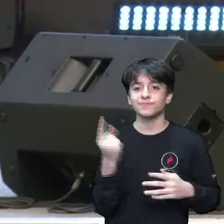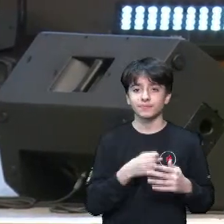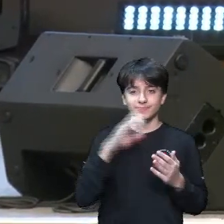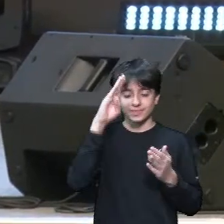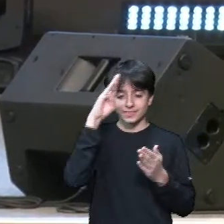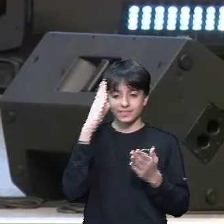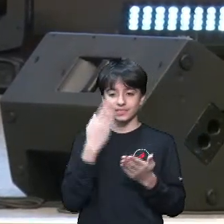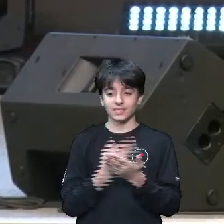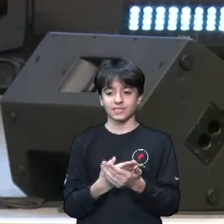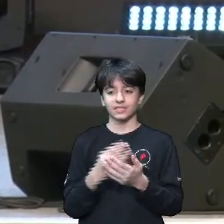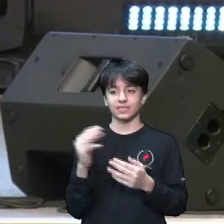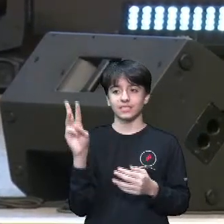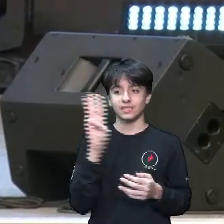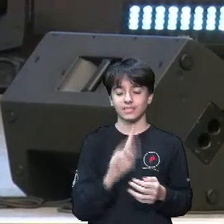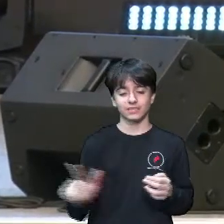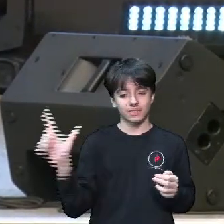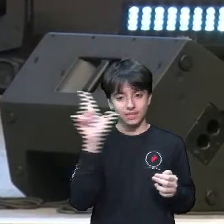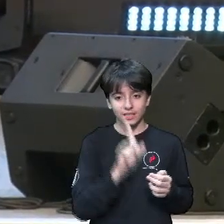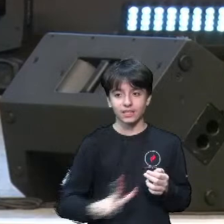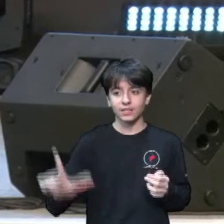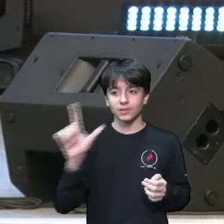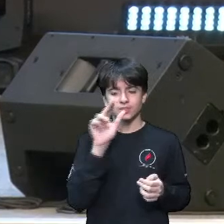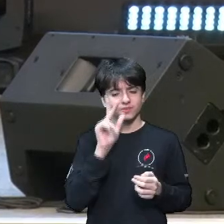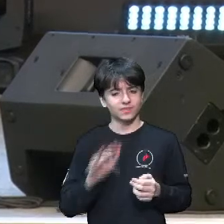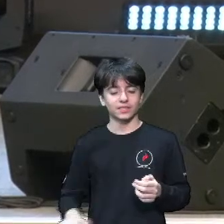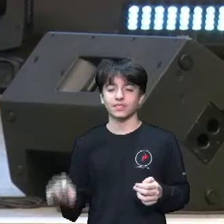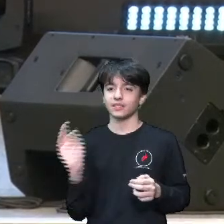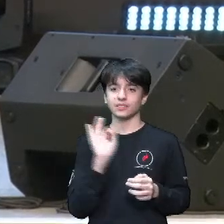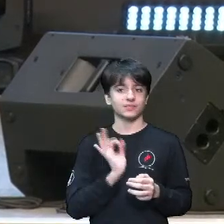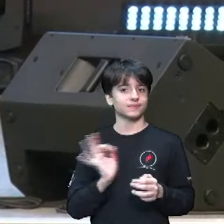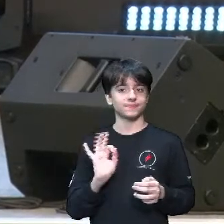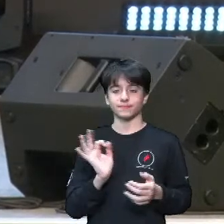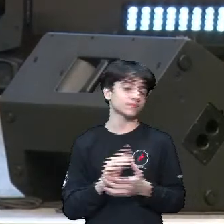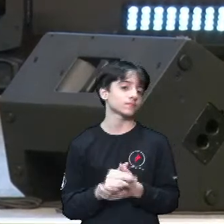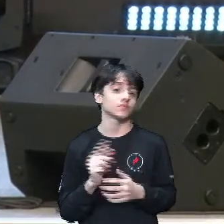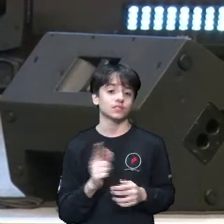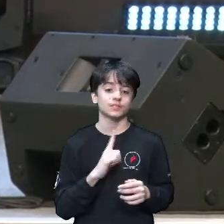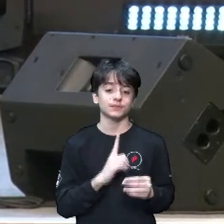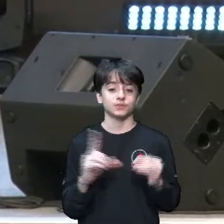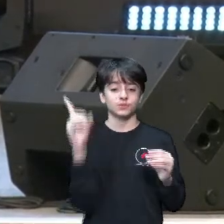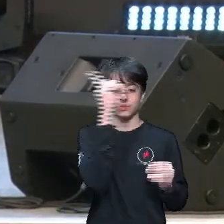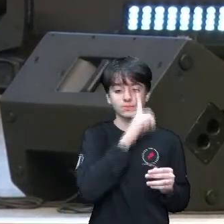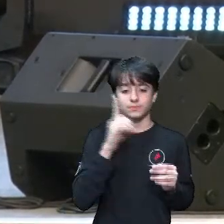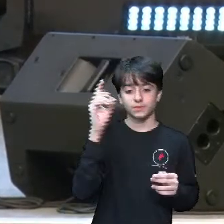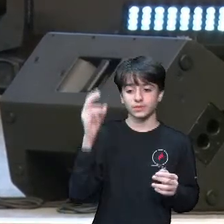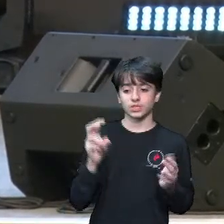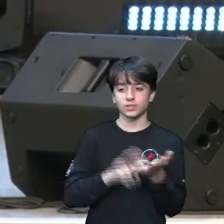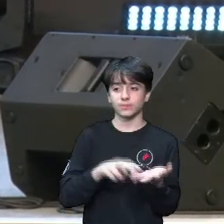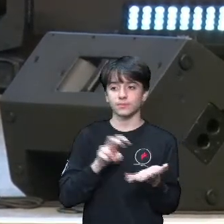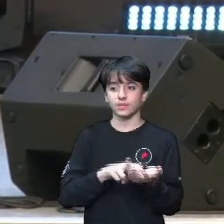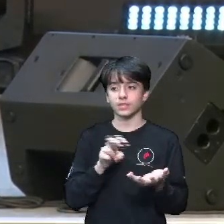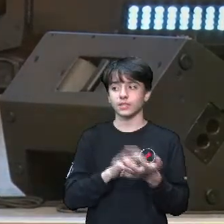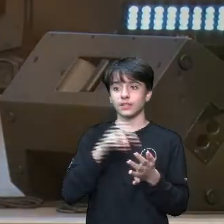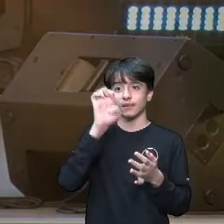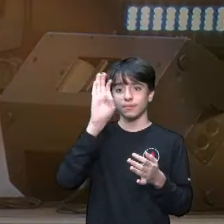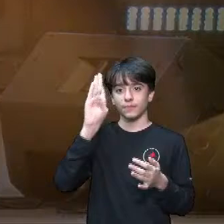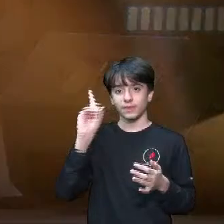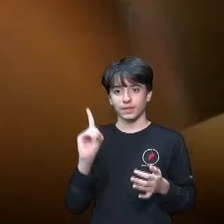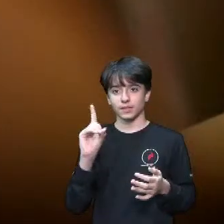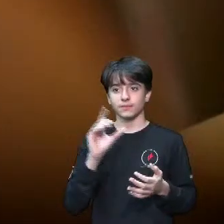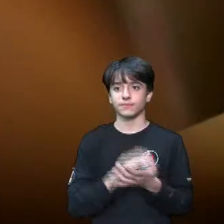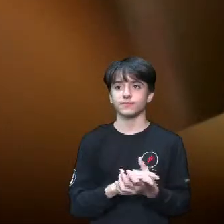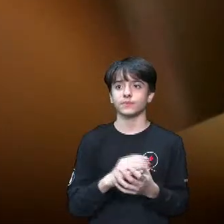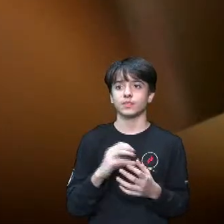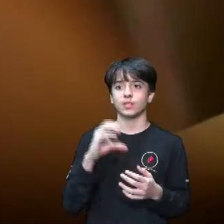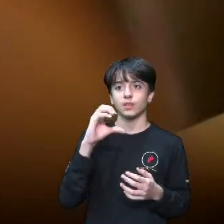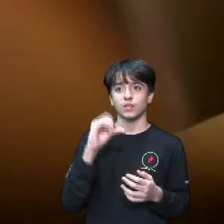lá em Três Lagoas também não vai ser diferente. Nós temos também, domingo pela manhã, nossa escola bíblica dominical, 9:30